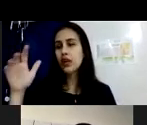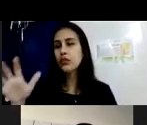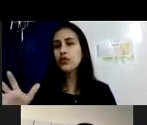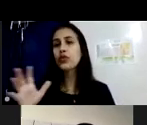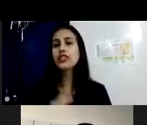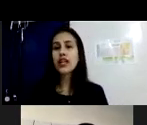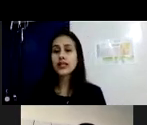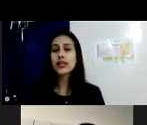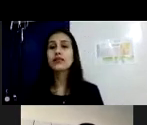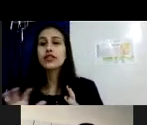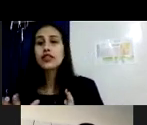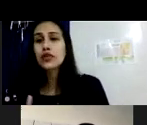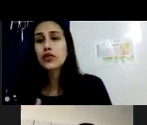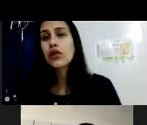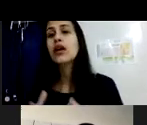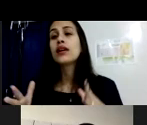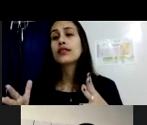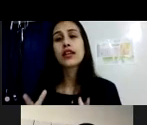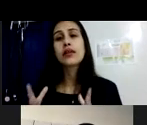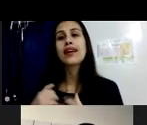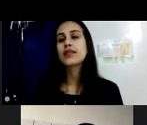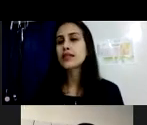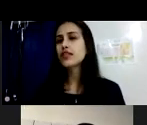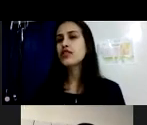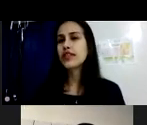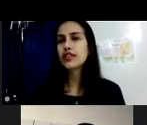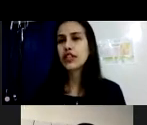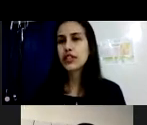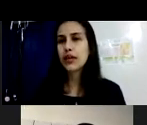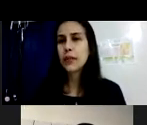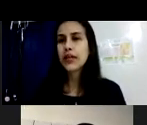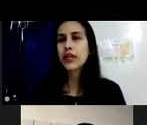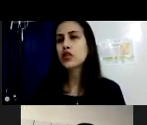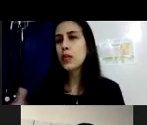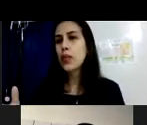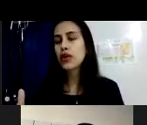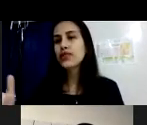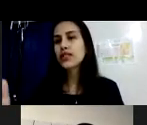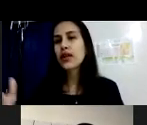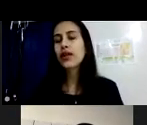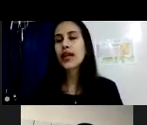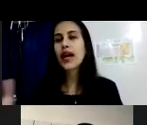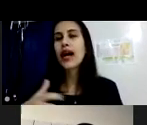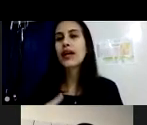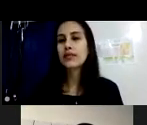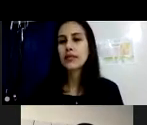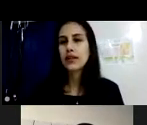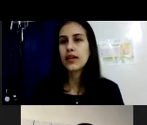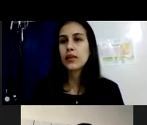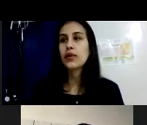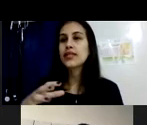Ó, mudou medicação, desde que mudou, Dona Maria está sentindo vertigem. Isso pode fazer com que ela